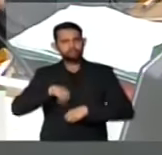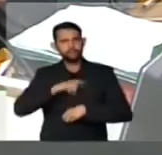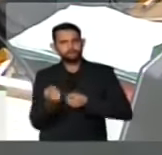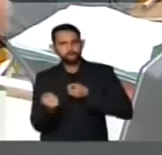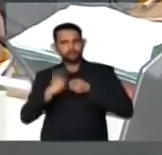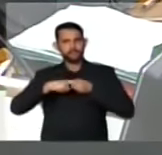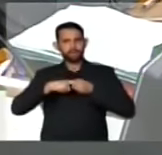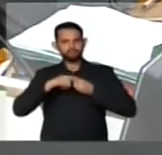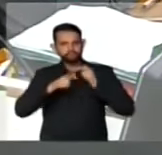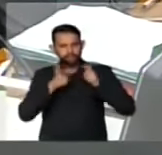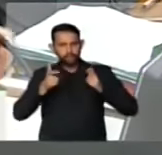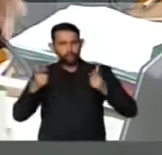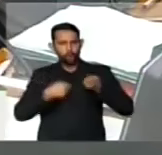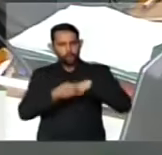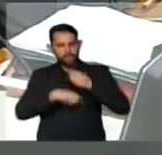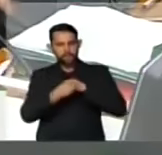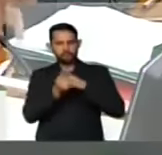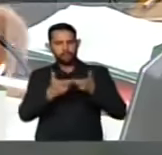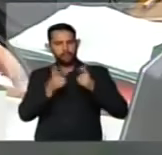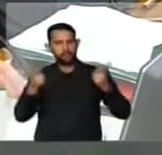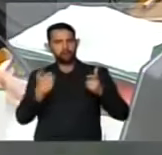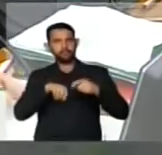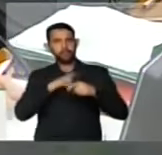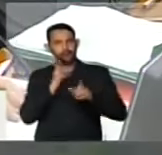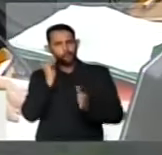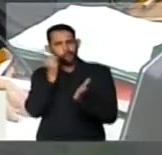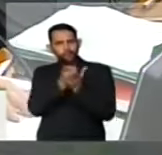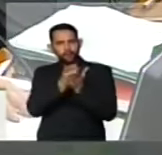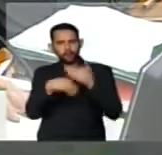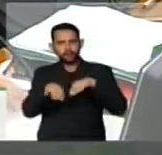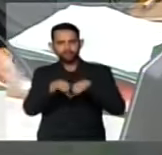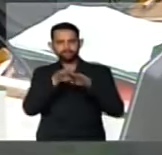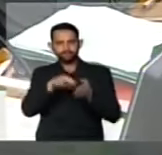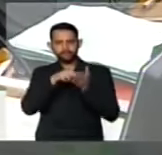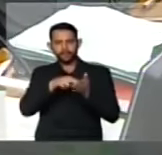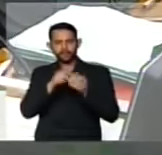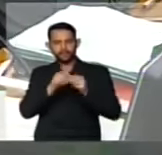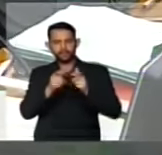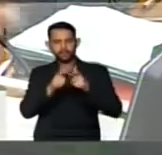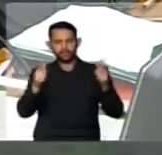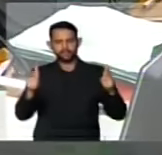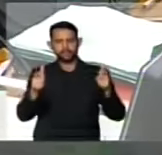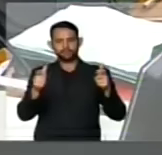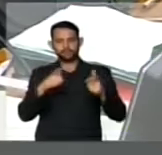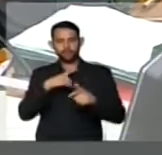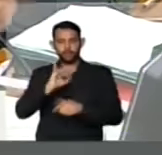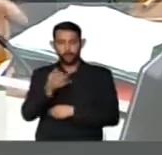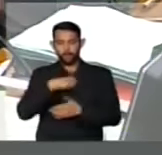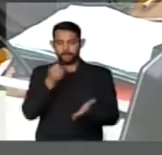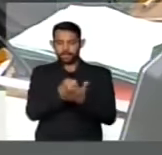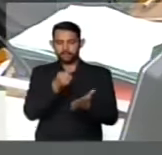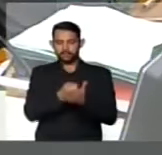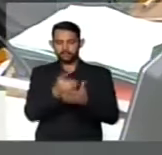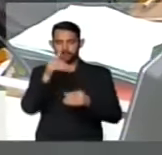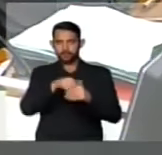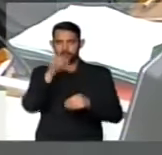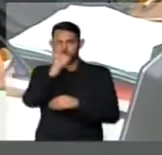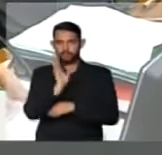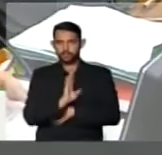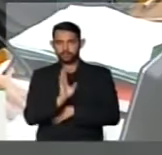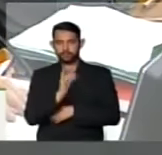sua economia, de reencontrar o caminho da estabilidade e do crescimento. Temos a obrigação de votar pelo